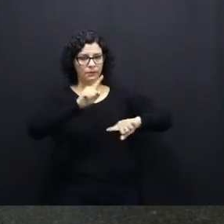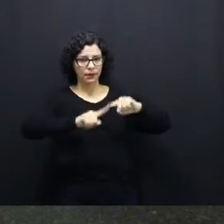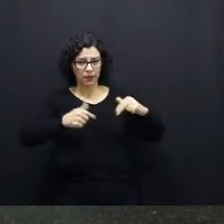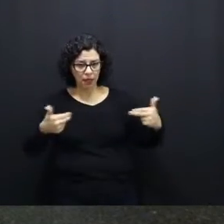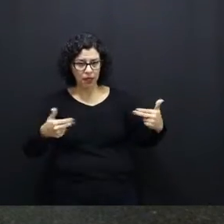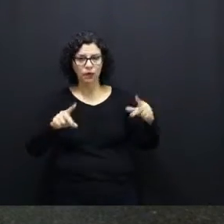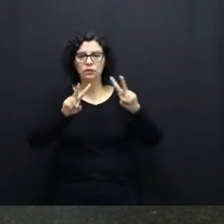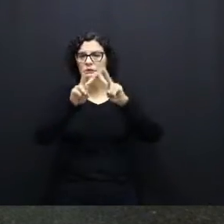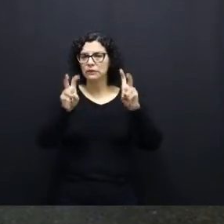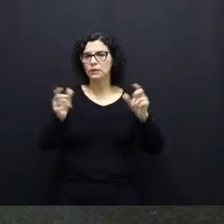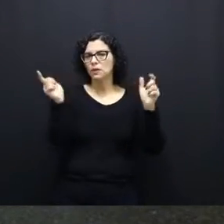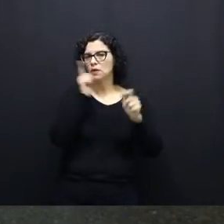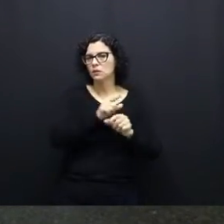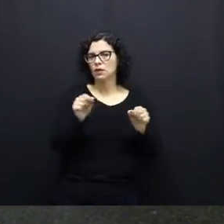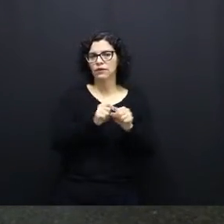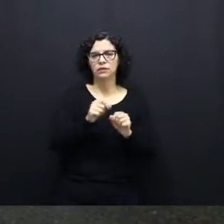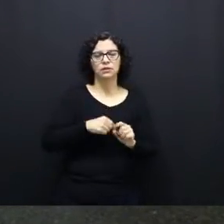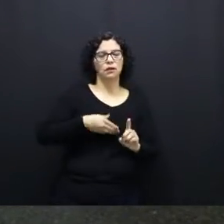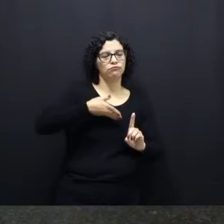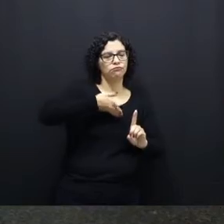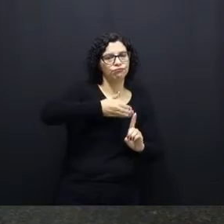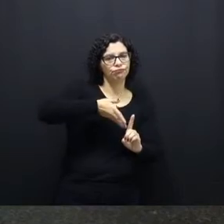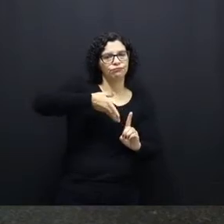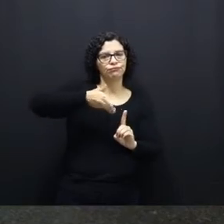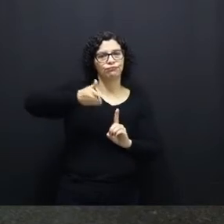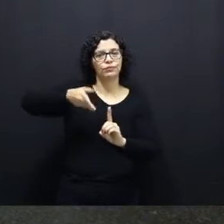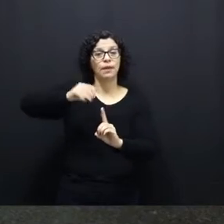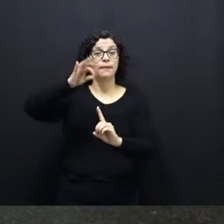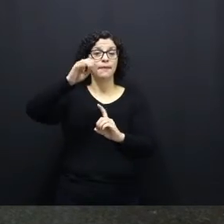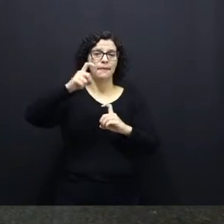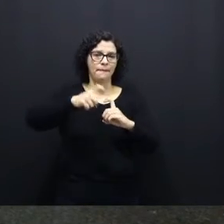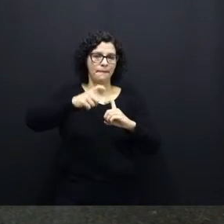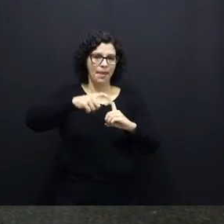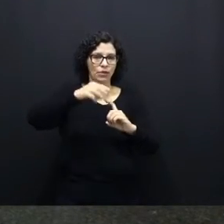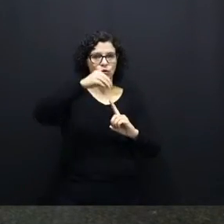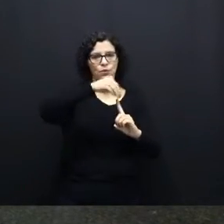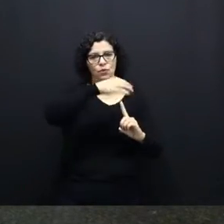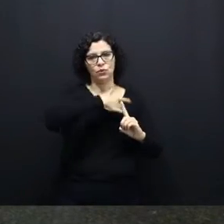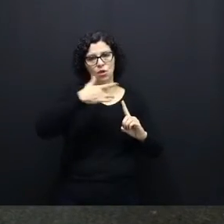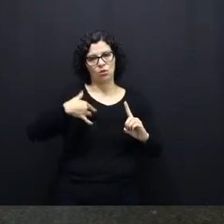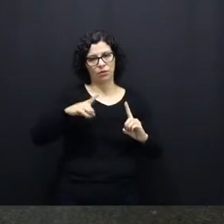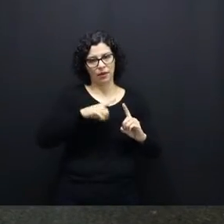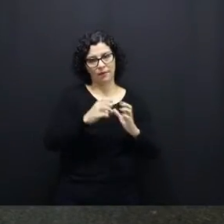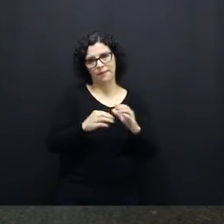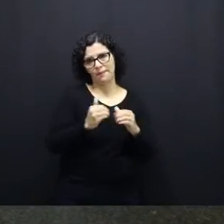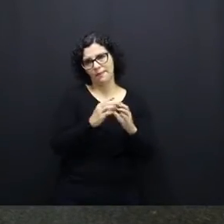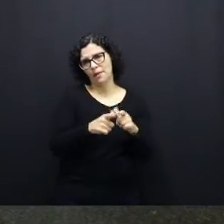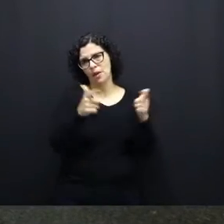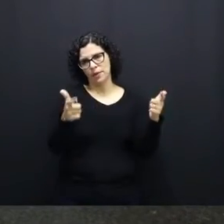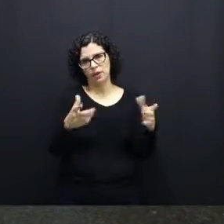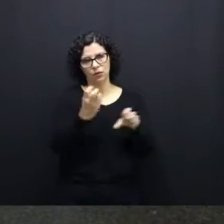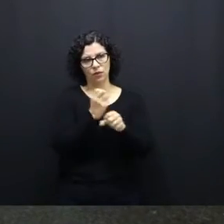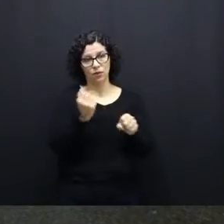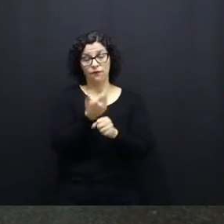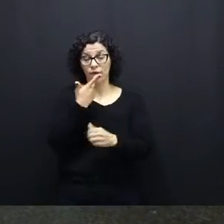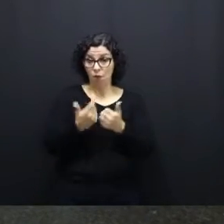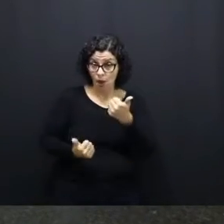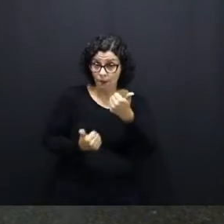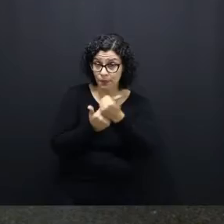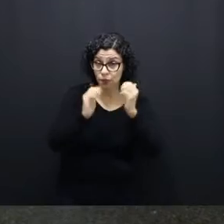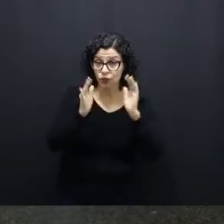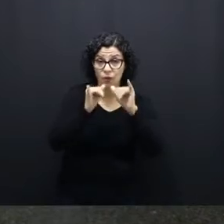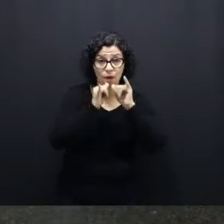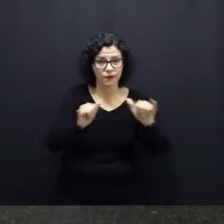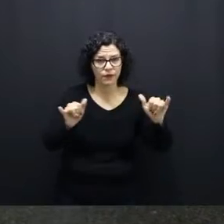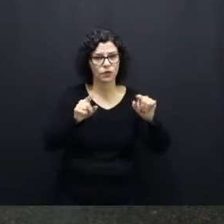conseguirmos levar mais médicos para a nas nossas unidades básicas de saúde Então já estou declarando aqui o meu apoio porque